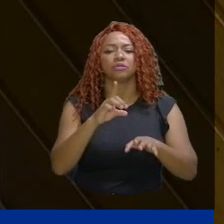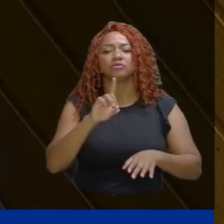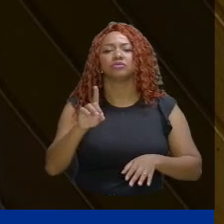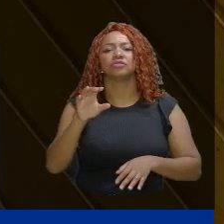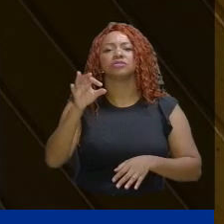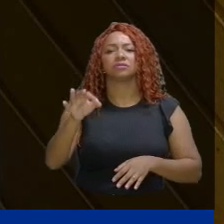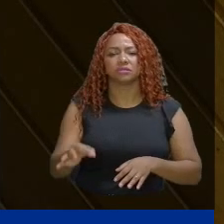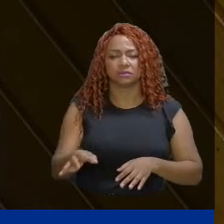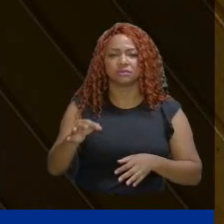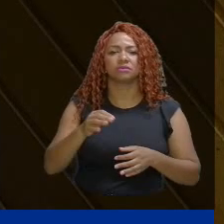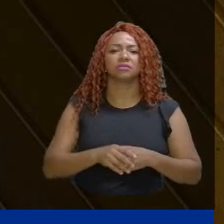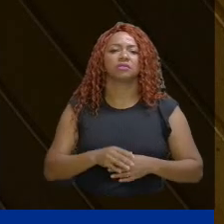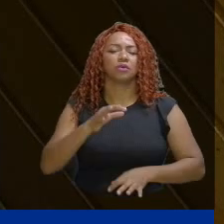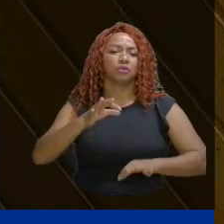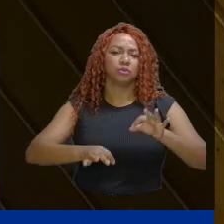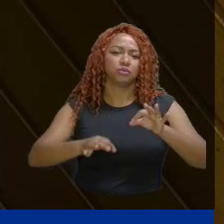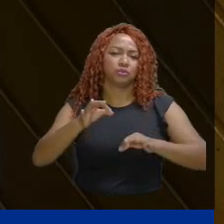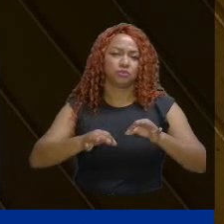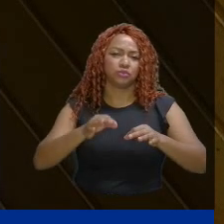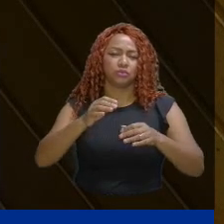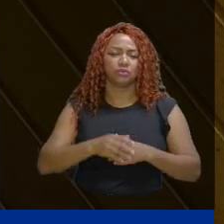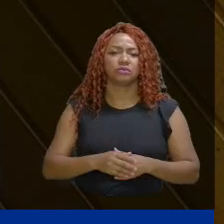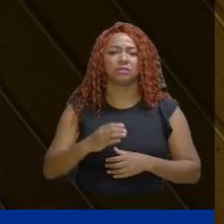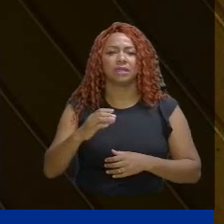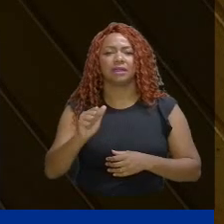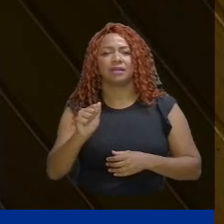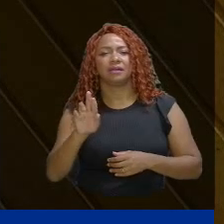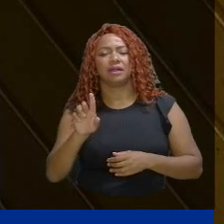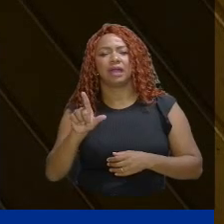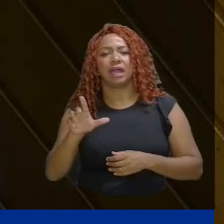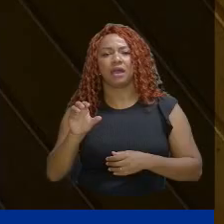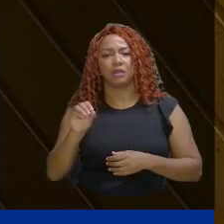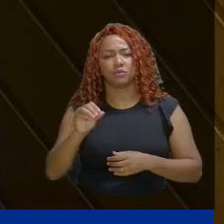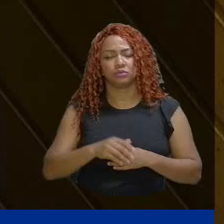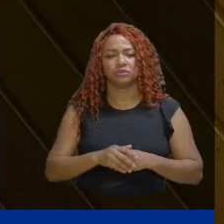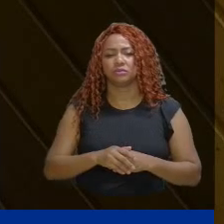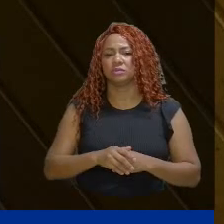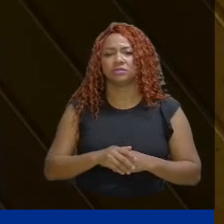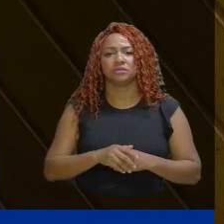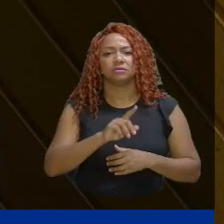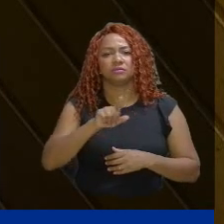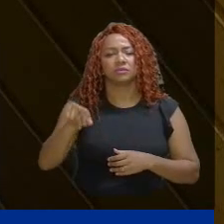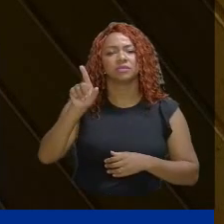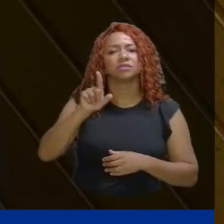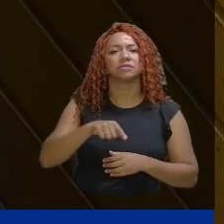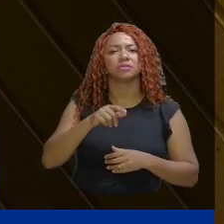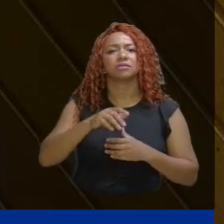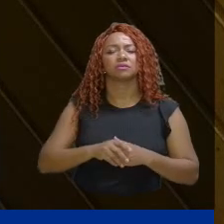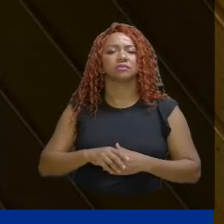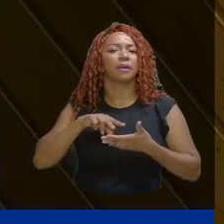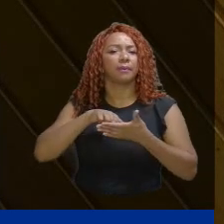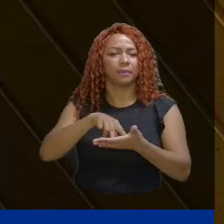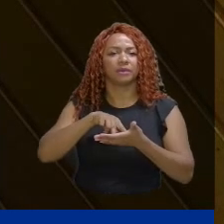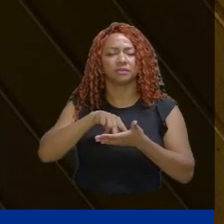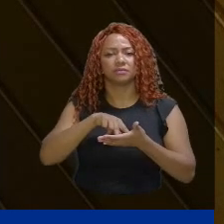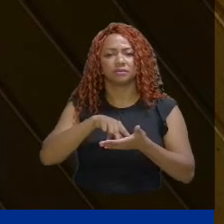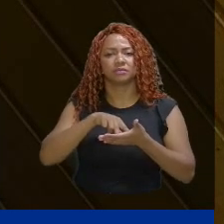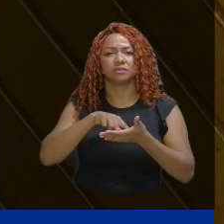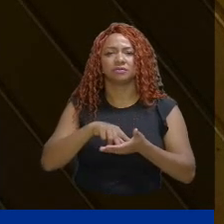o juiz suplente Carlos Fernando, em decisão monocrática, revogou o efeito suspensivo e manteve